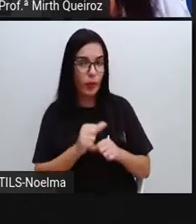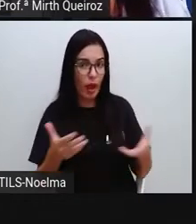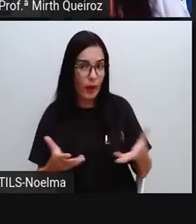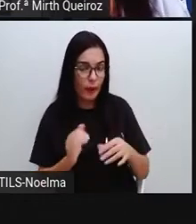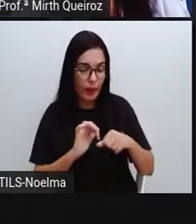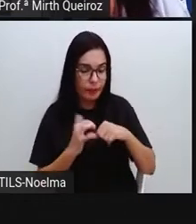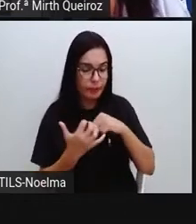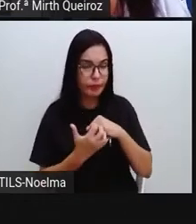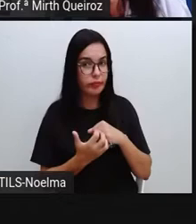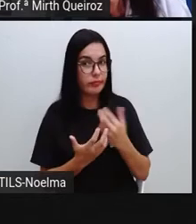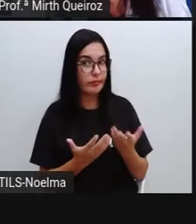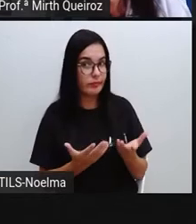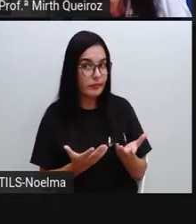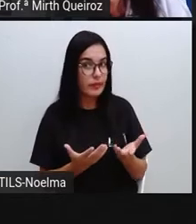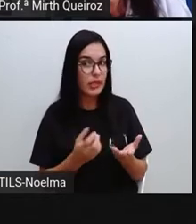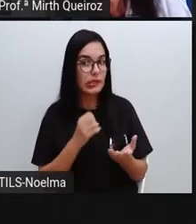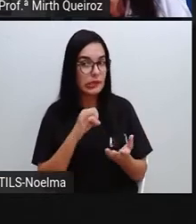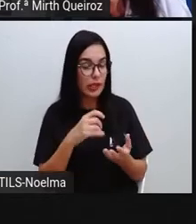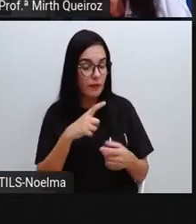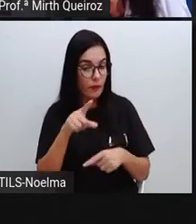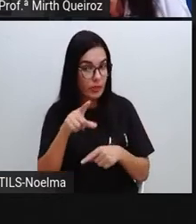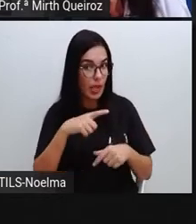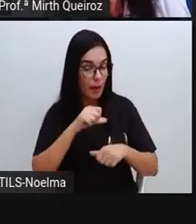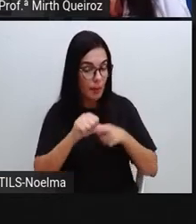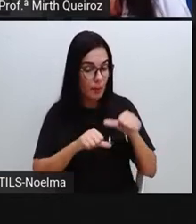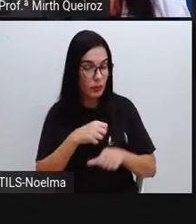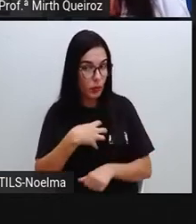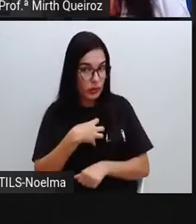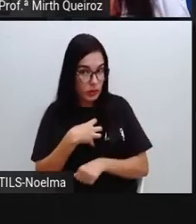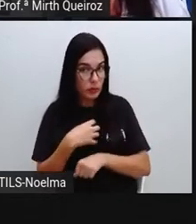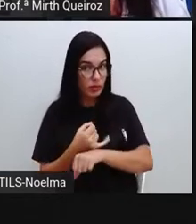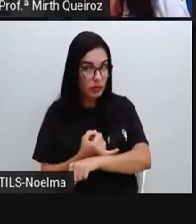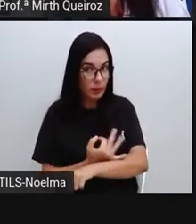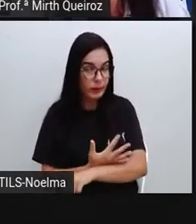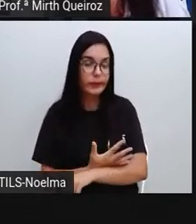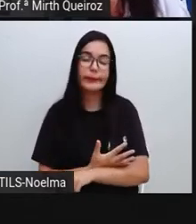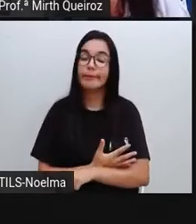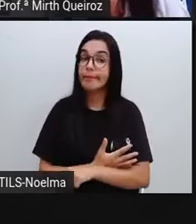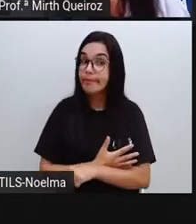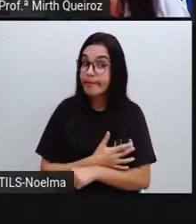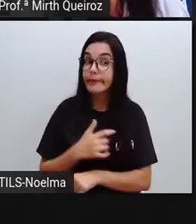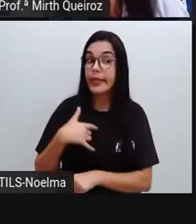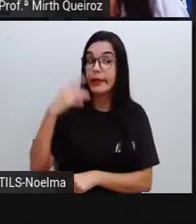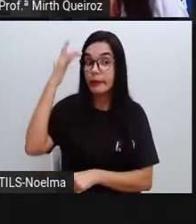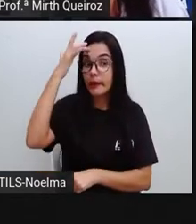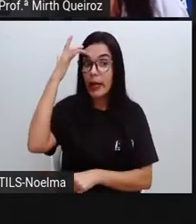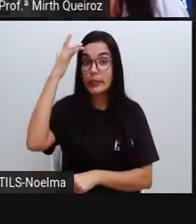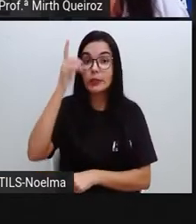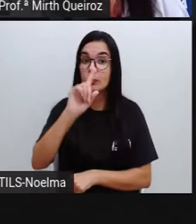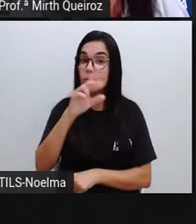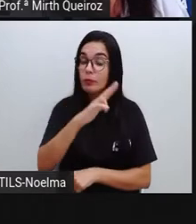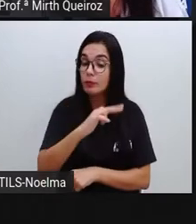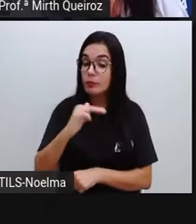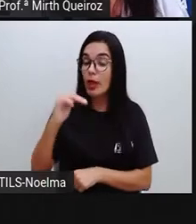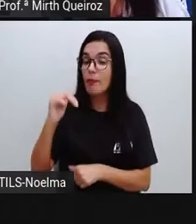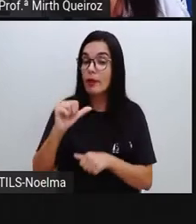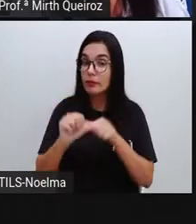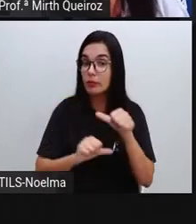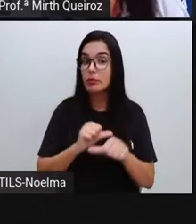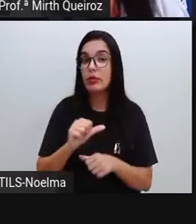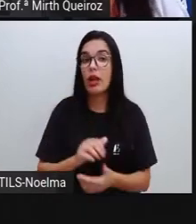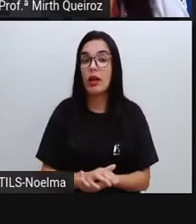sei se mudará mais, não, viu? Porque a dinâmica do planeta, desse contexto que a gente